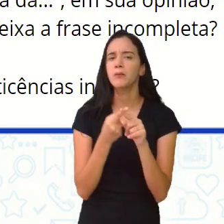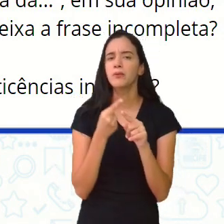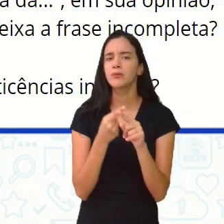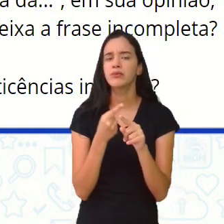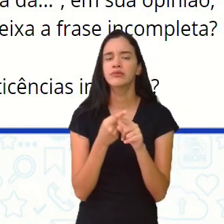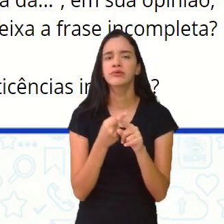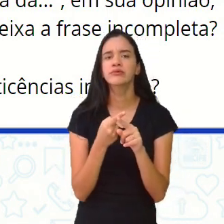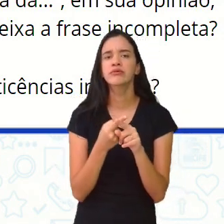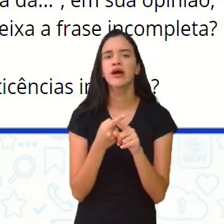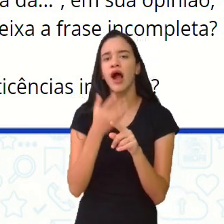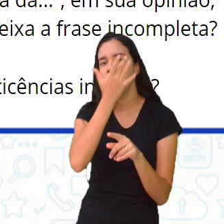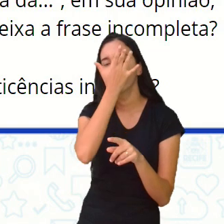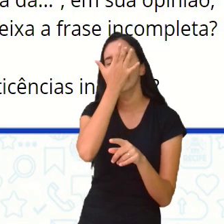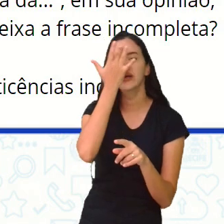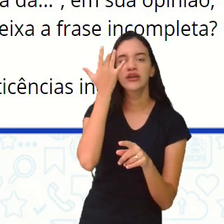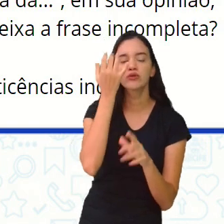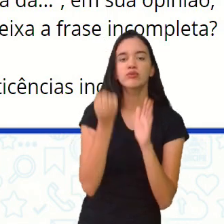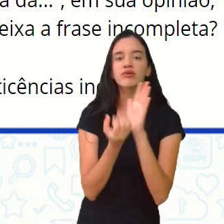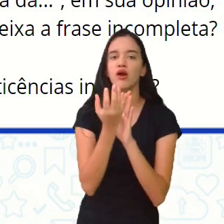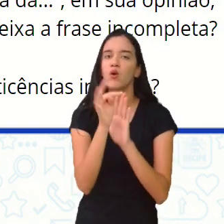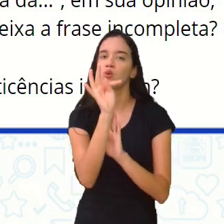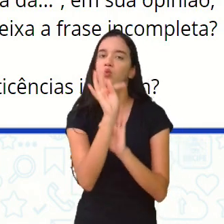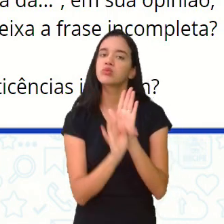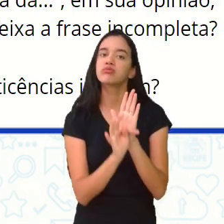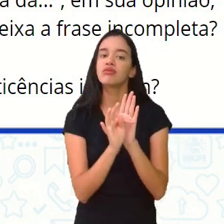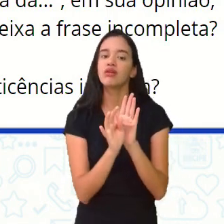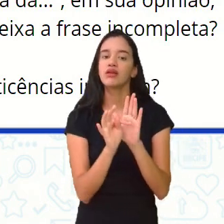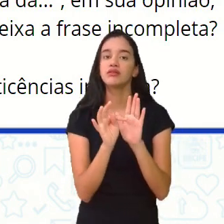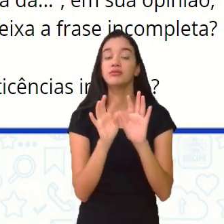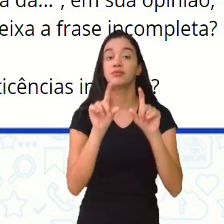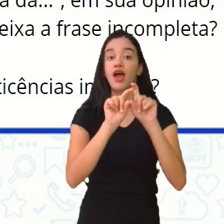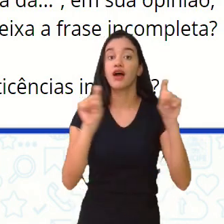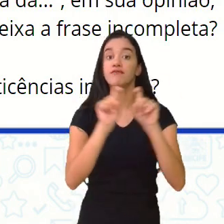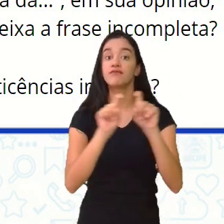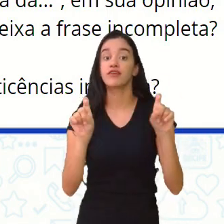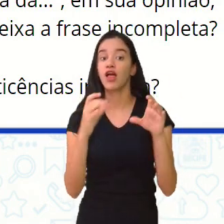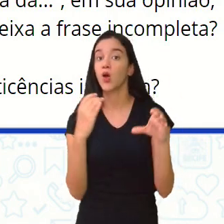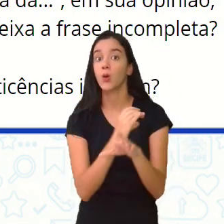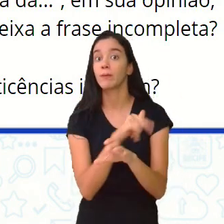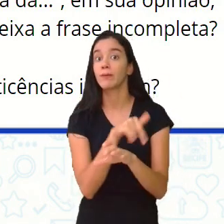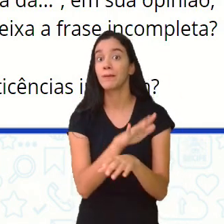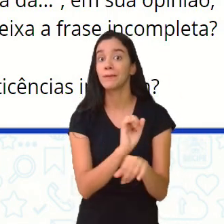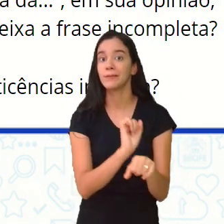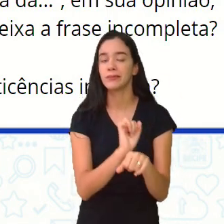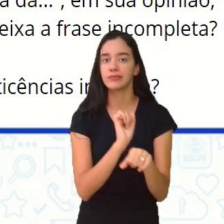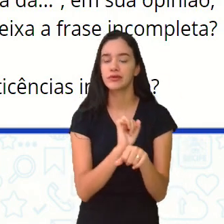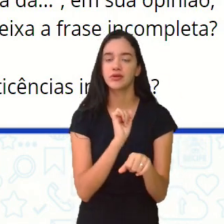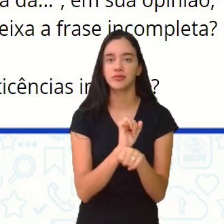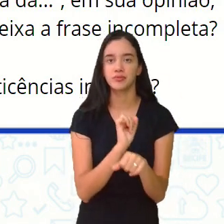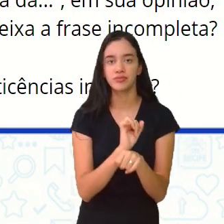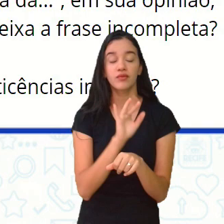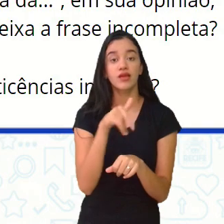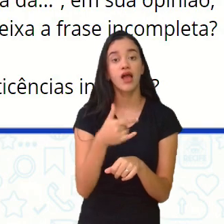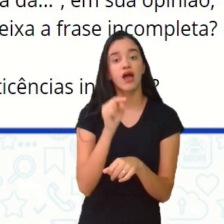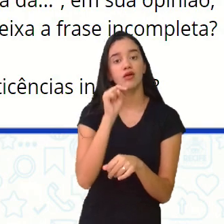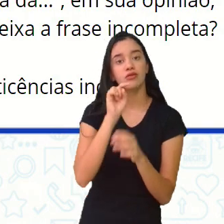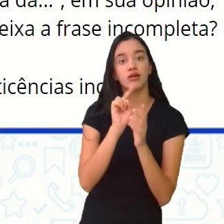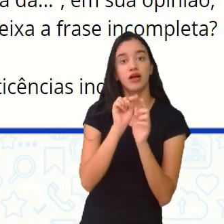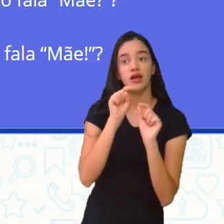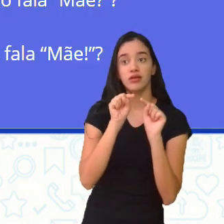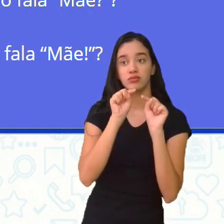desse texto, não é, deixa a frase incompleta? O que as reticências, não é, indicam